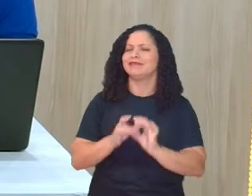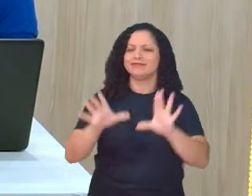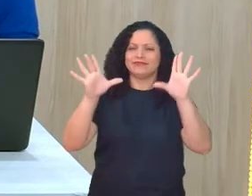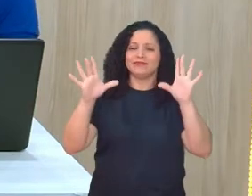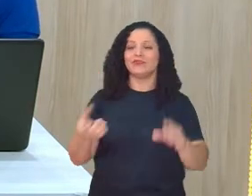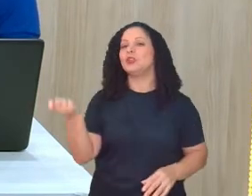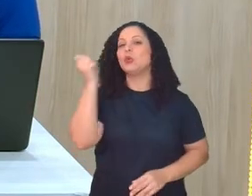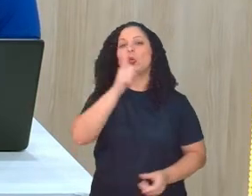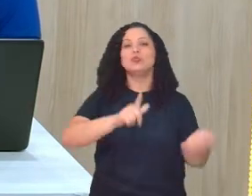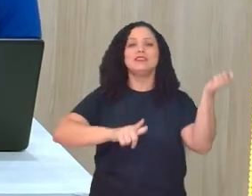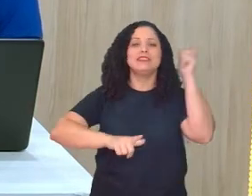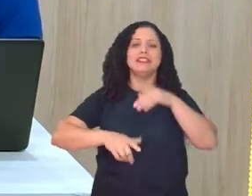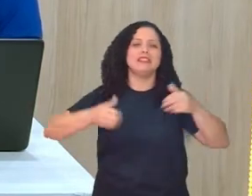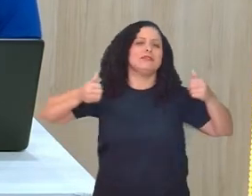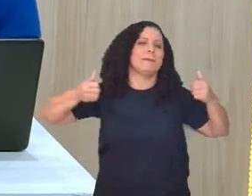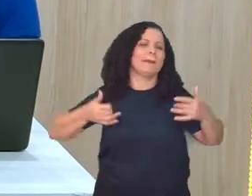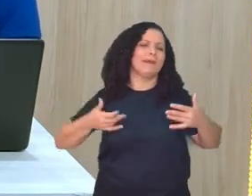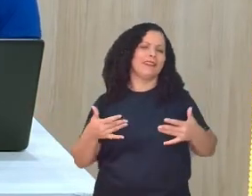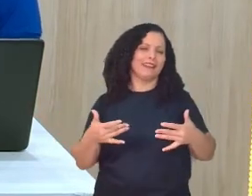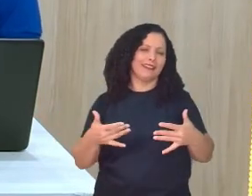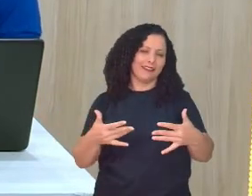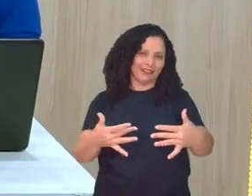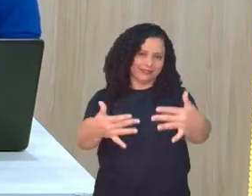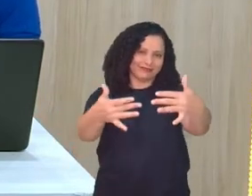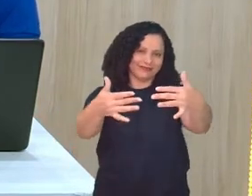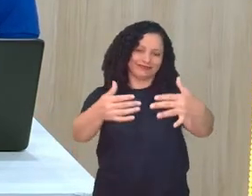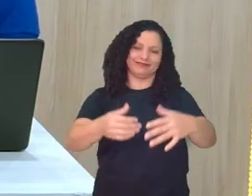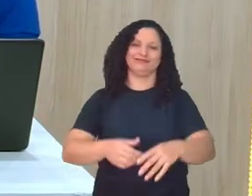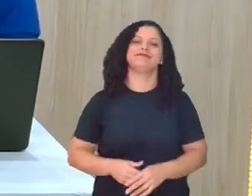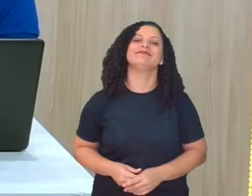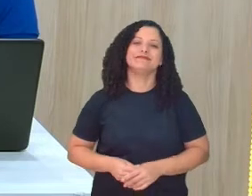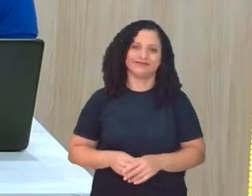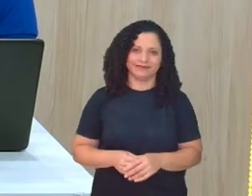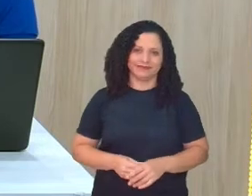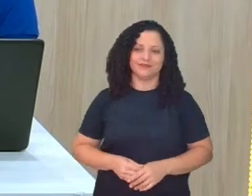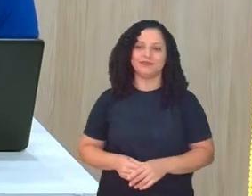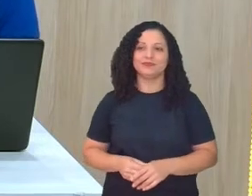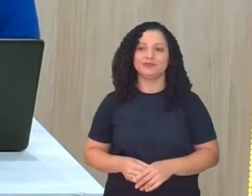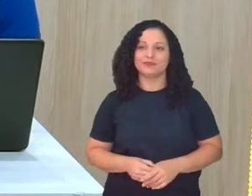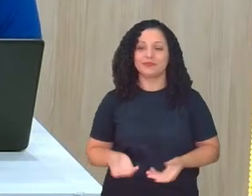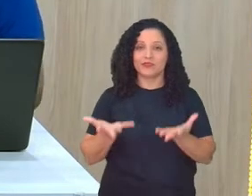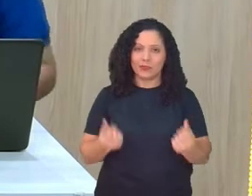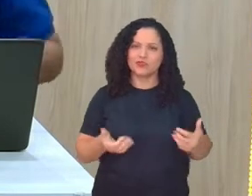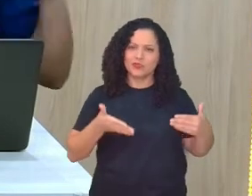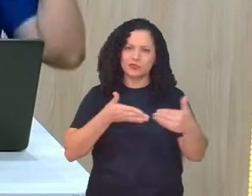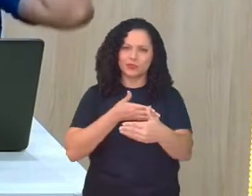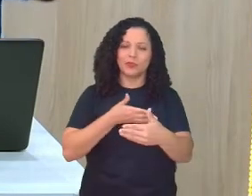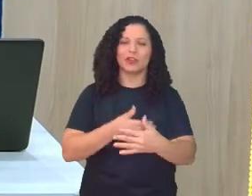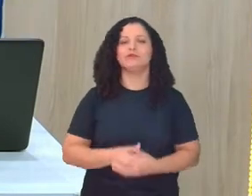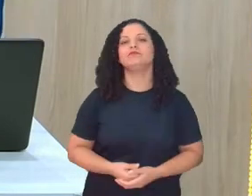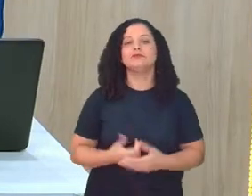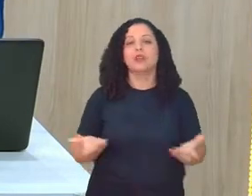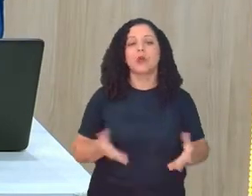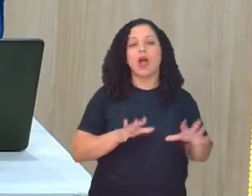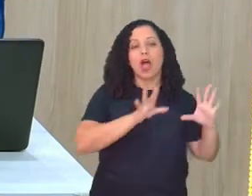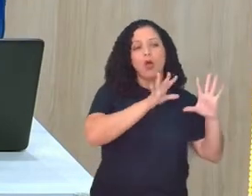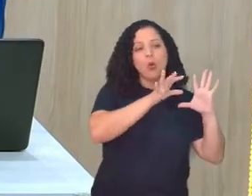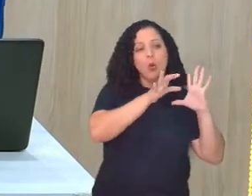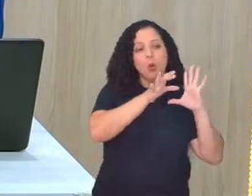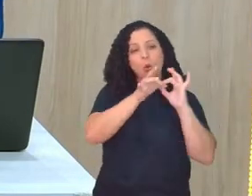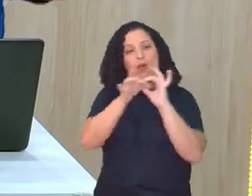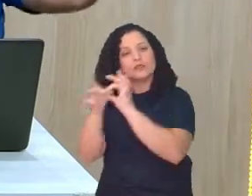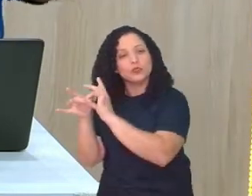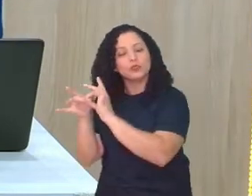embora, sabe? Você voa, avança. É isso mesmo. Vamos continuando. Então, a coesão nada mais é do